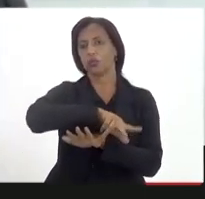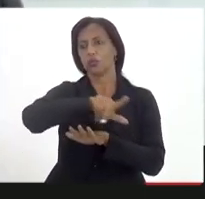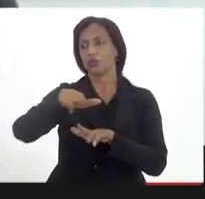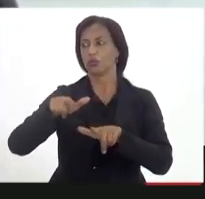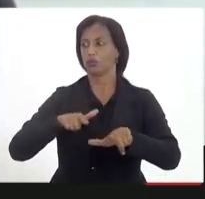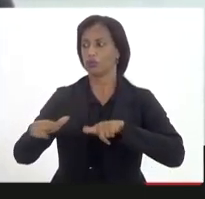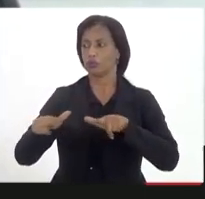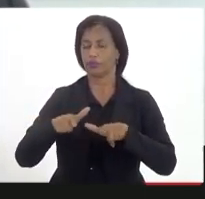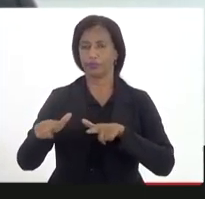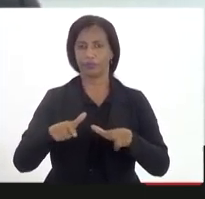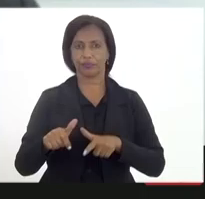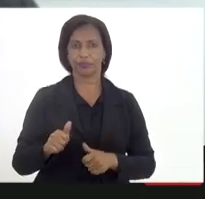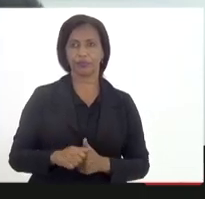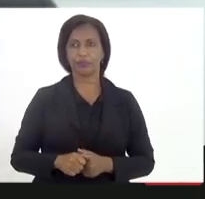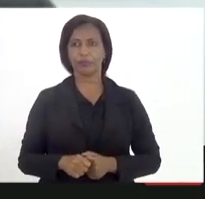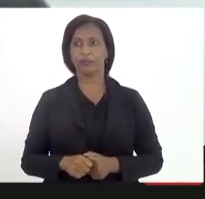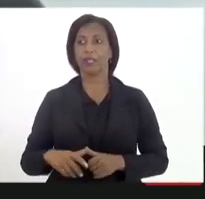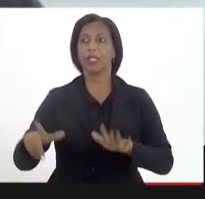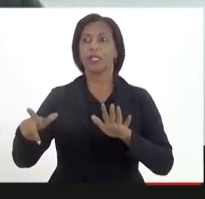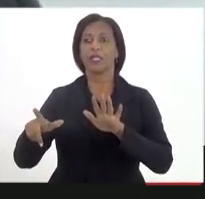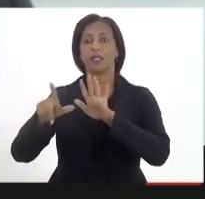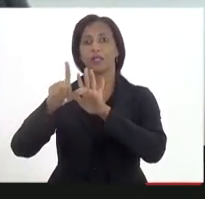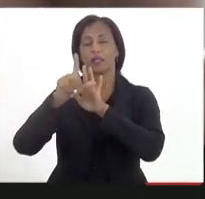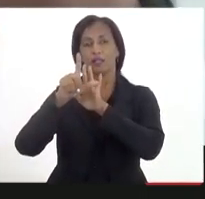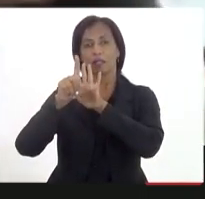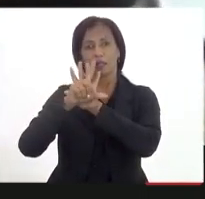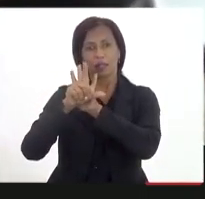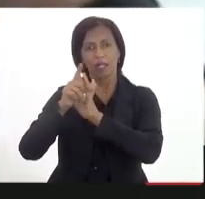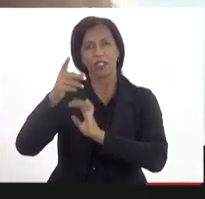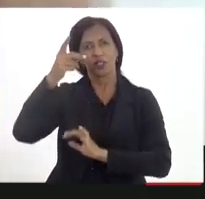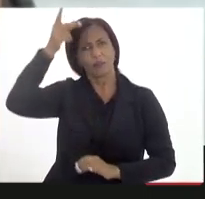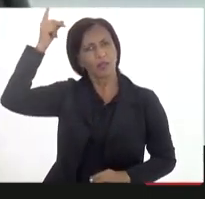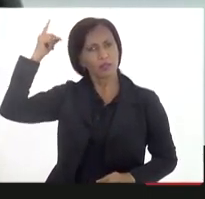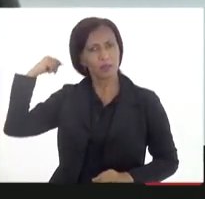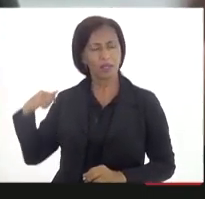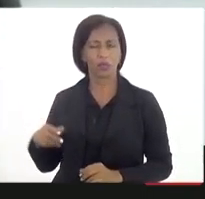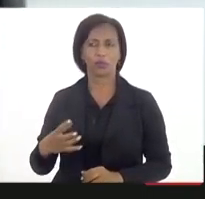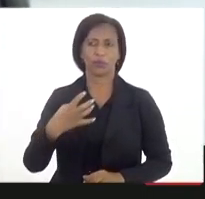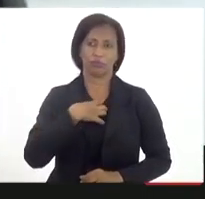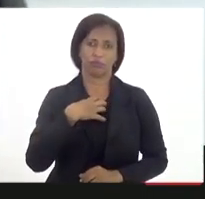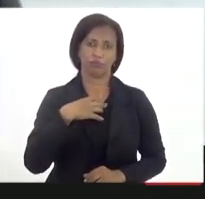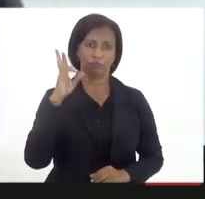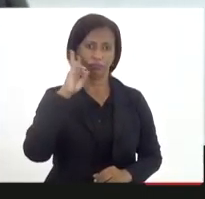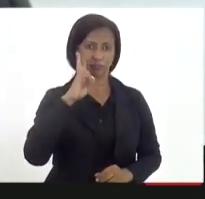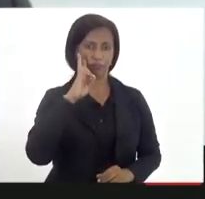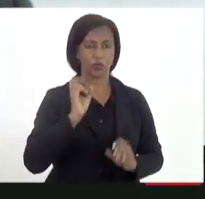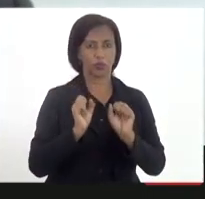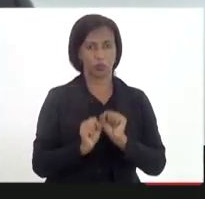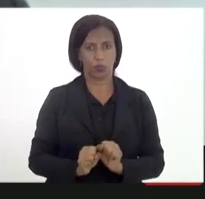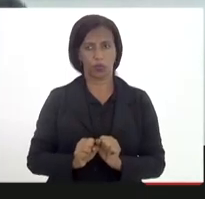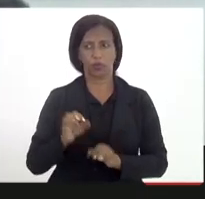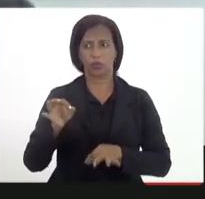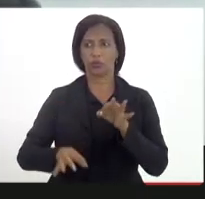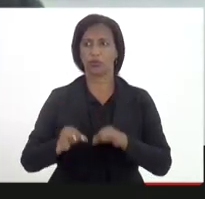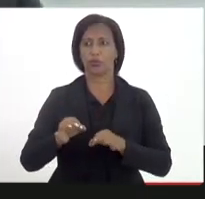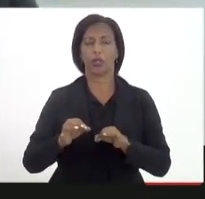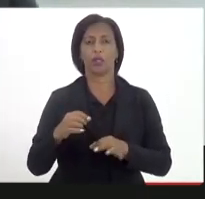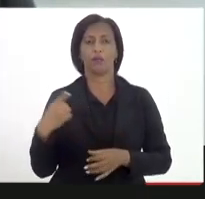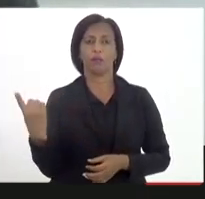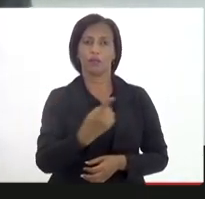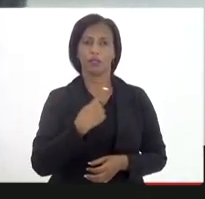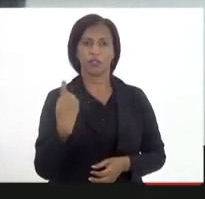de cações legislativas de legislaturas anteriores o sentido de autorizar Lembrando que tem que ser iniciativa do Poder Judiciário Mas